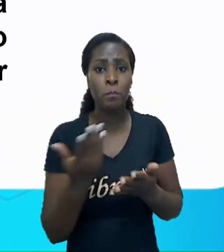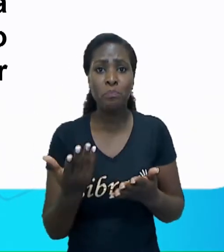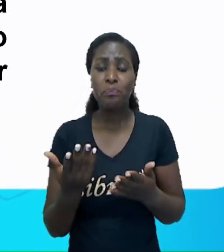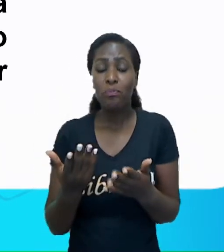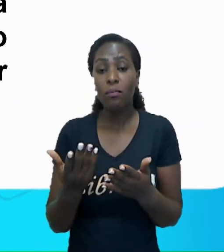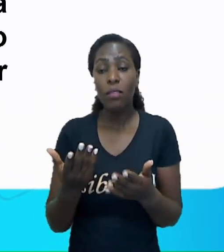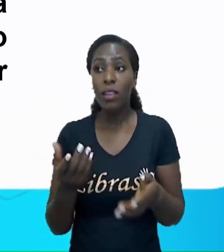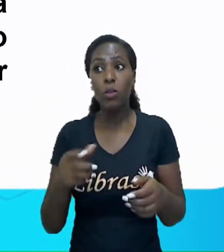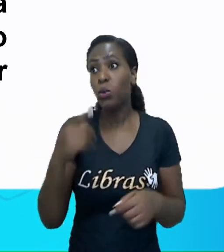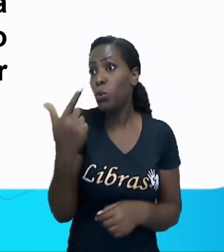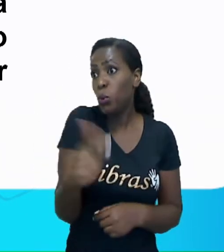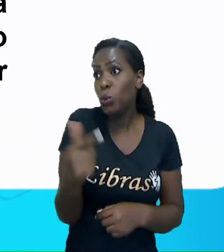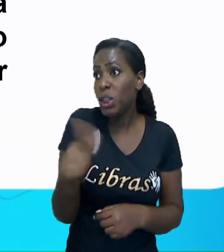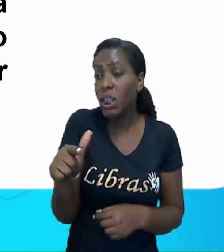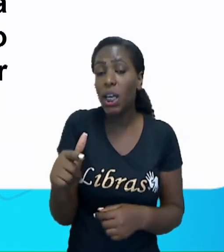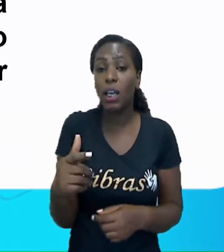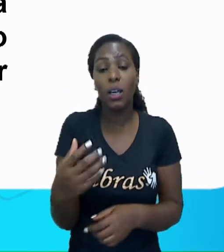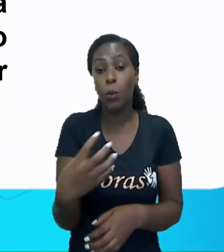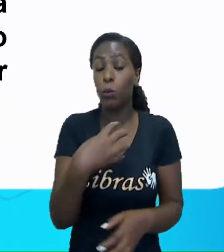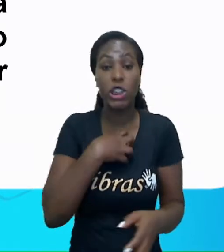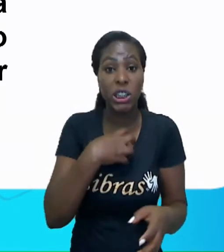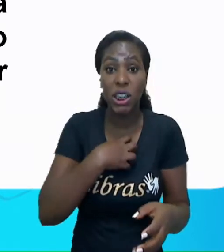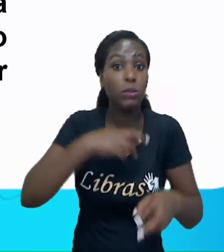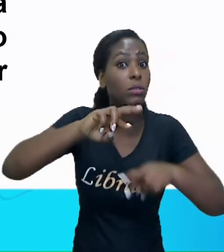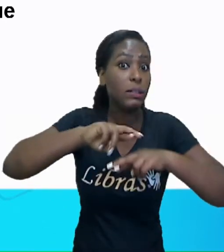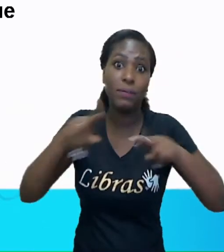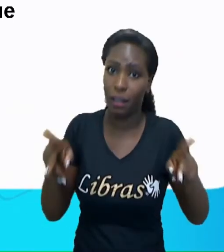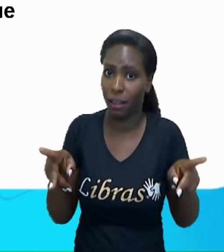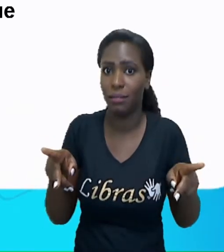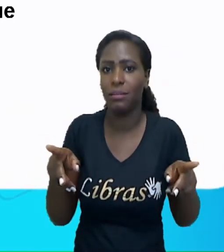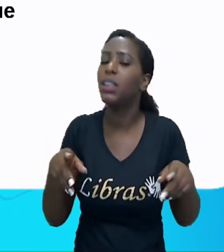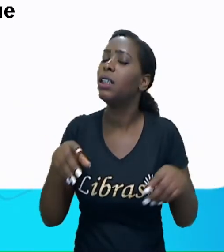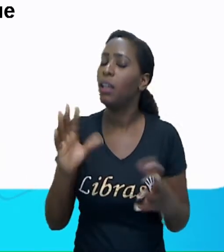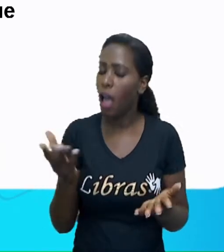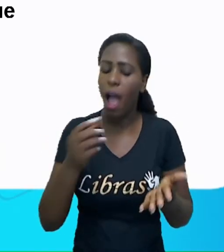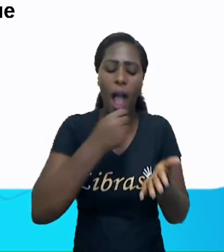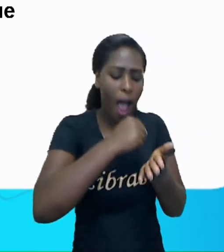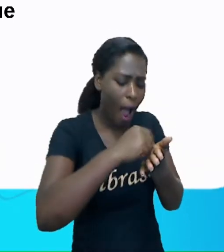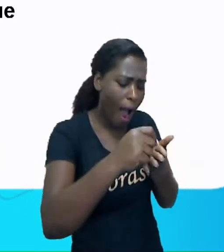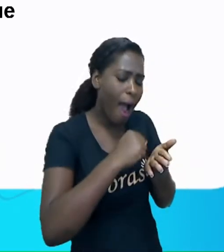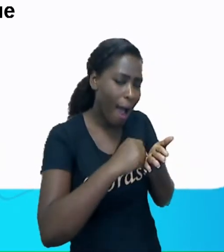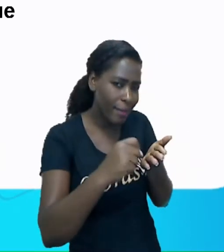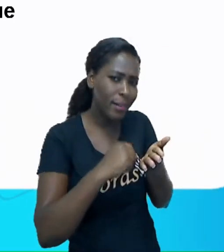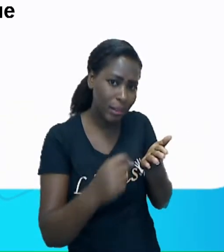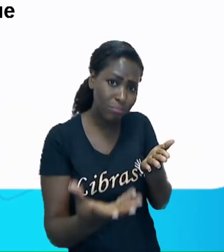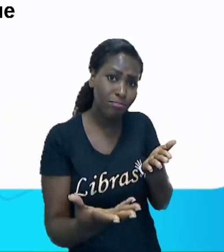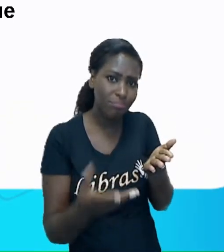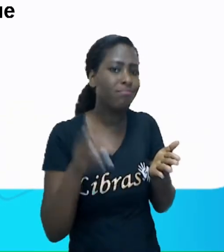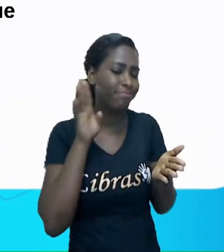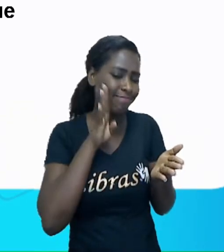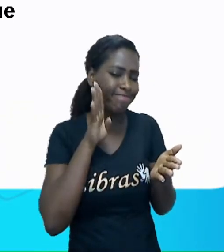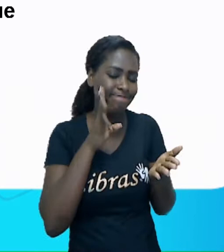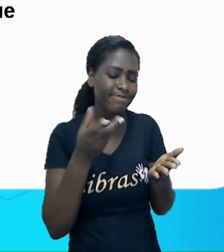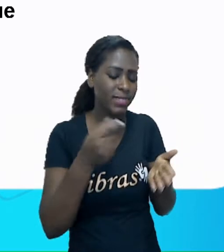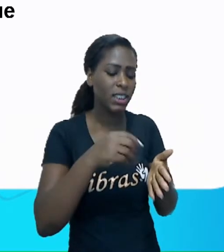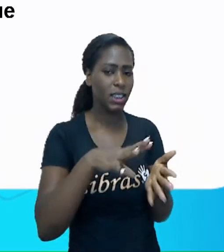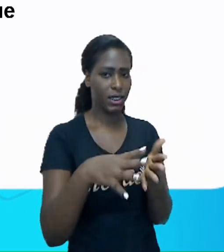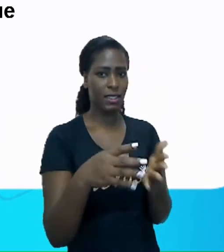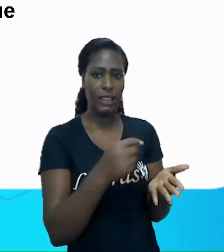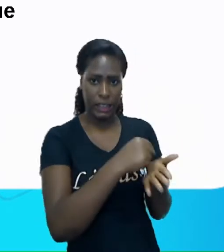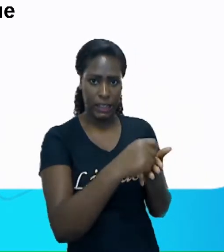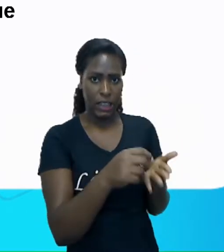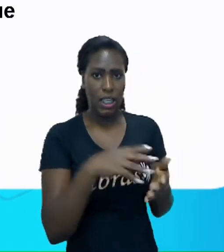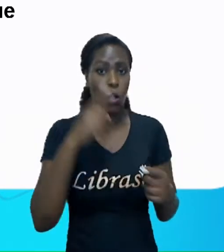tomar posição ou exigir uma reparação. Ela tem uma finalidade de fazer